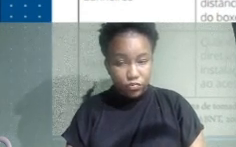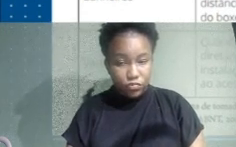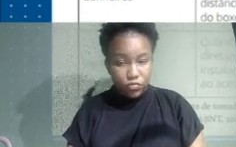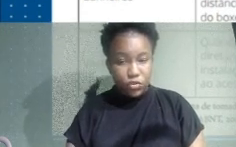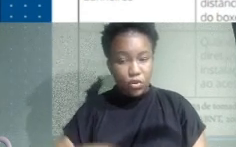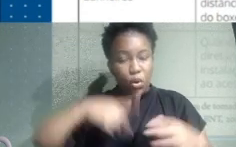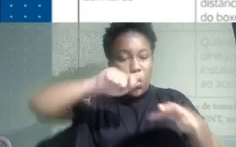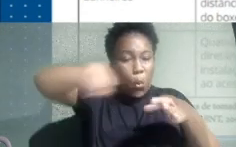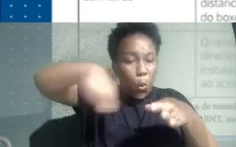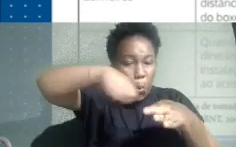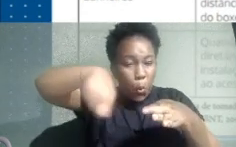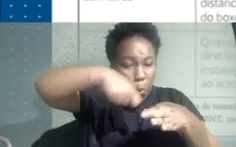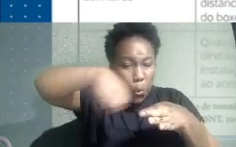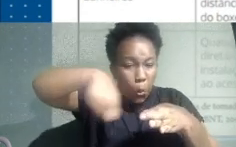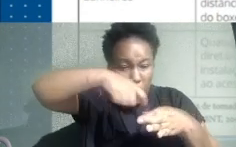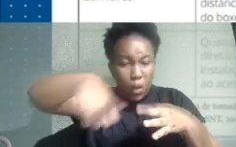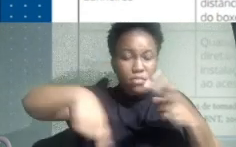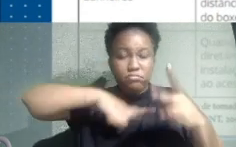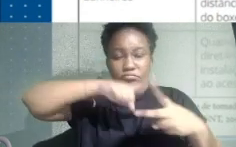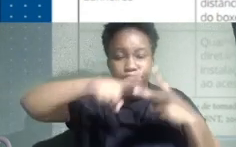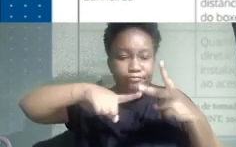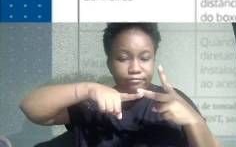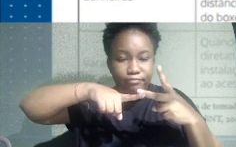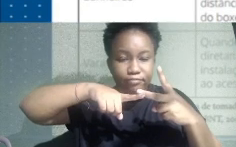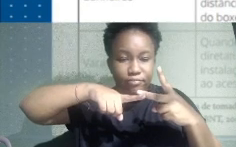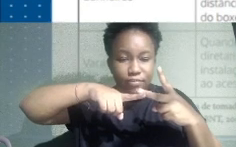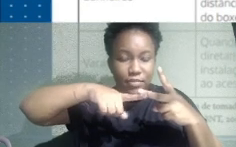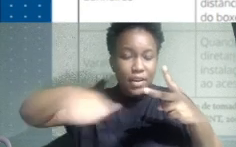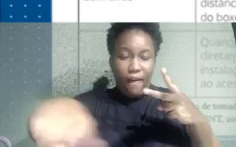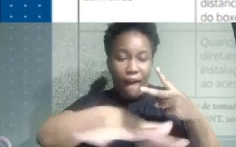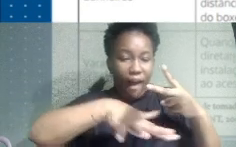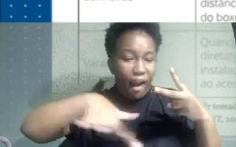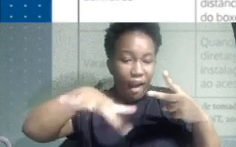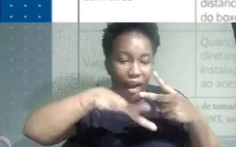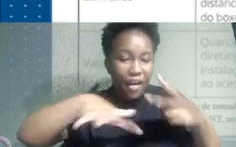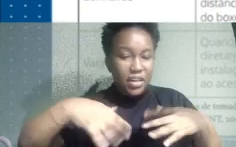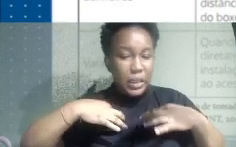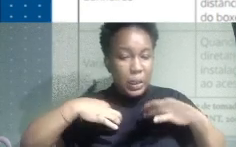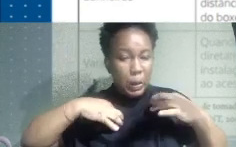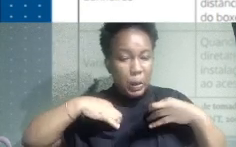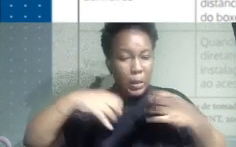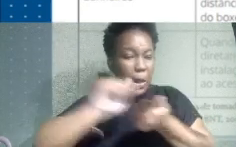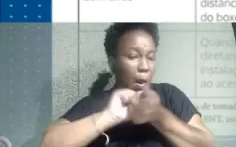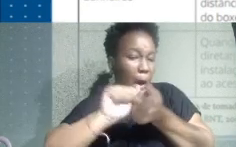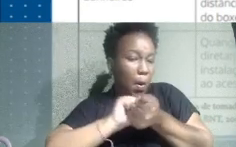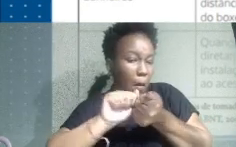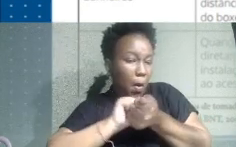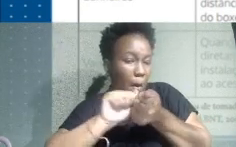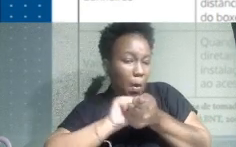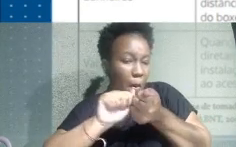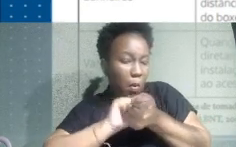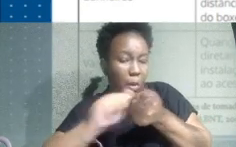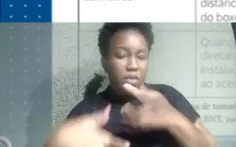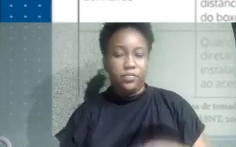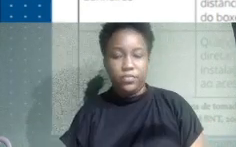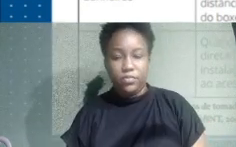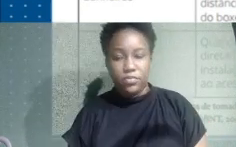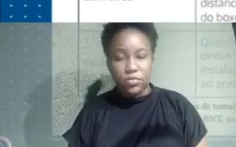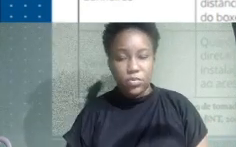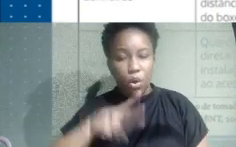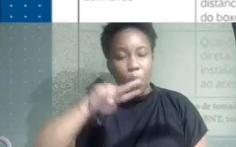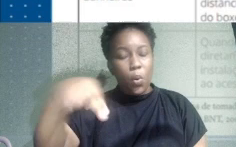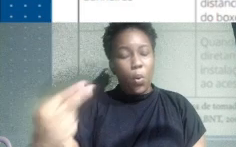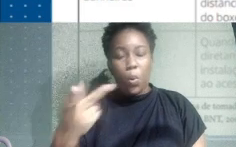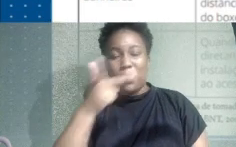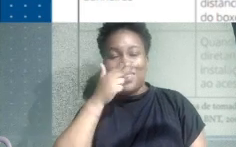Cozinha, copa-cozinha, área de serviço, lavanderia ou similar, pelo menos uma